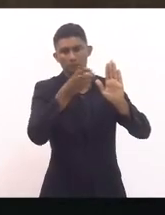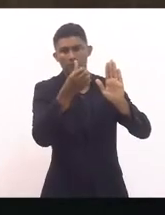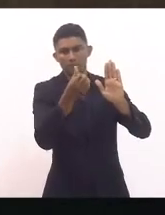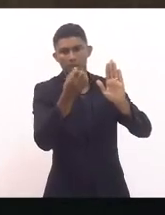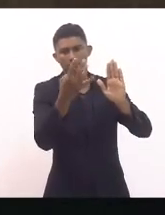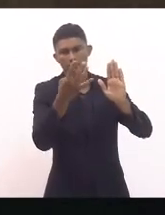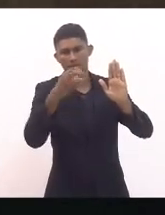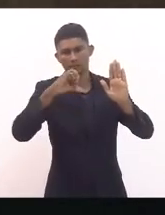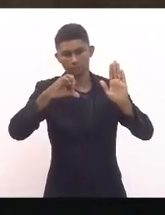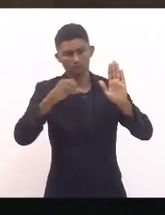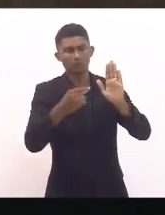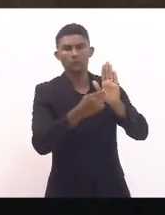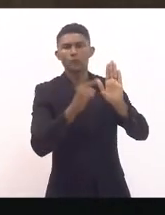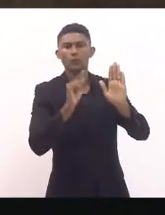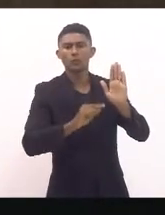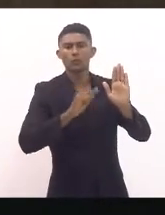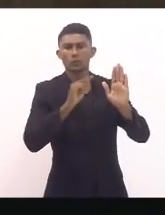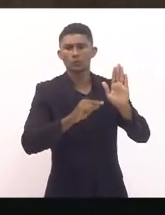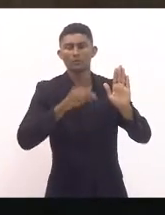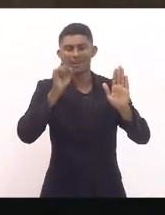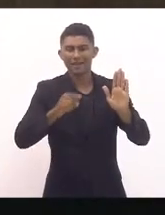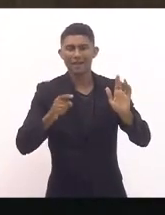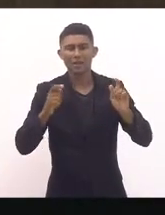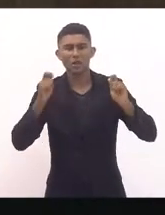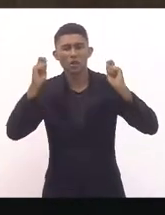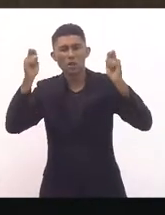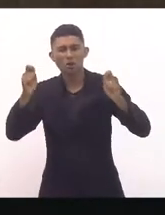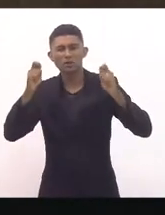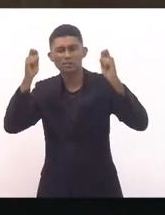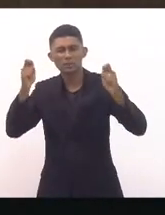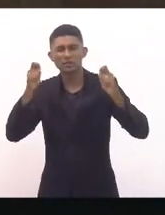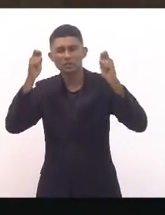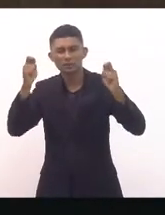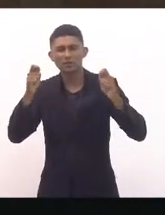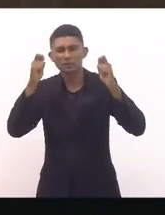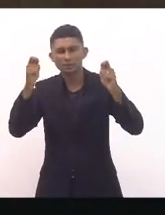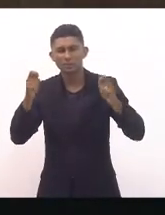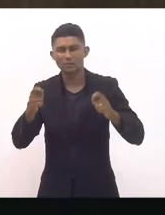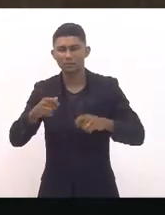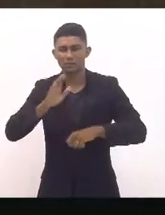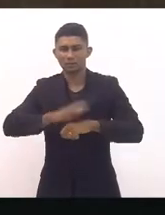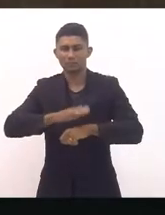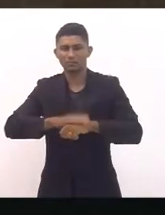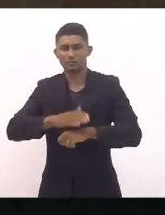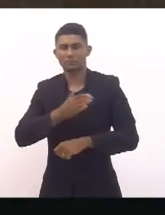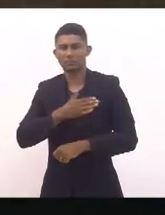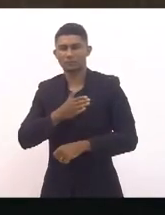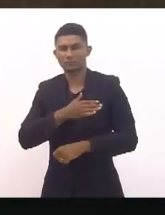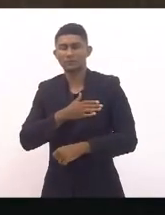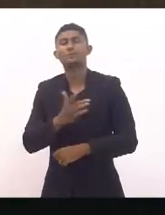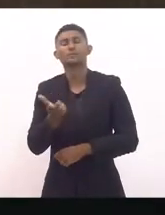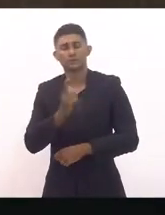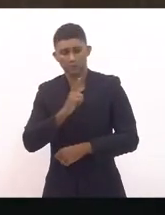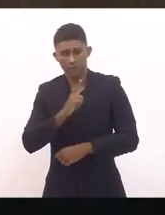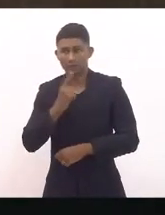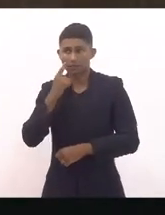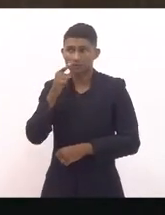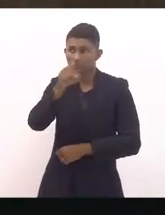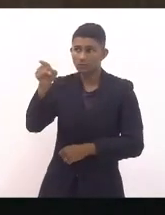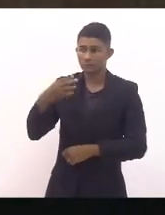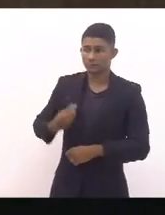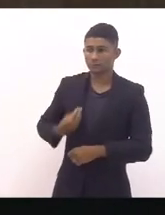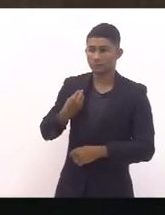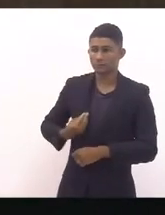5649, que trata das nossas torcidas organizadas, da minha autoria. Temos os torcedores aqui, de